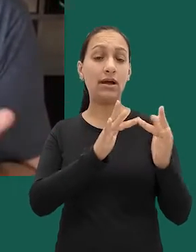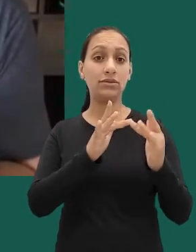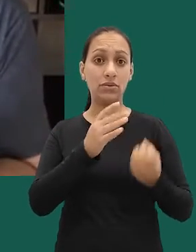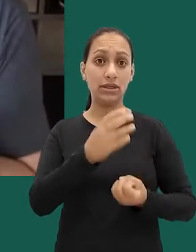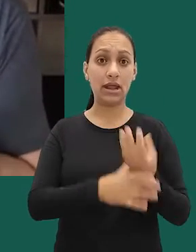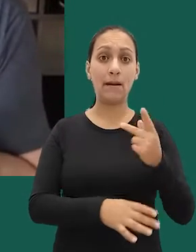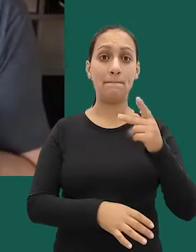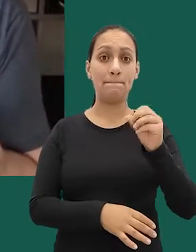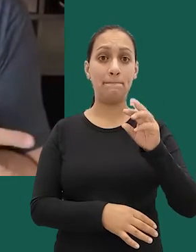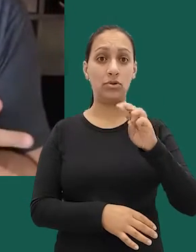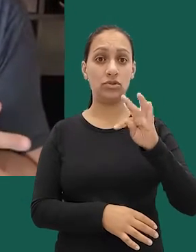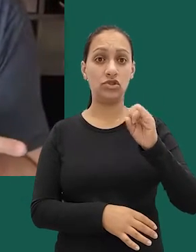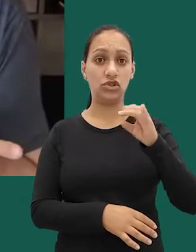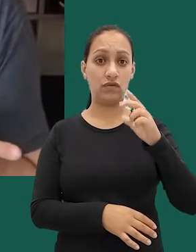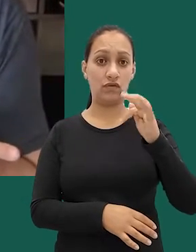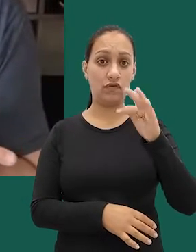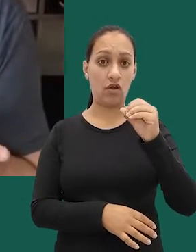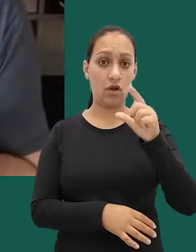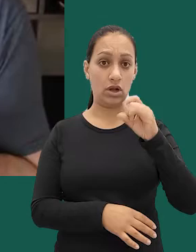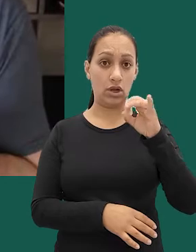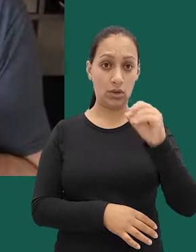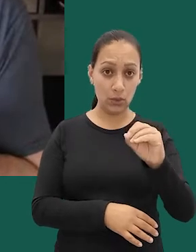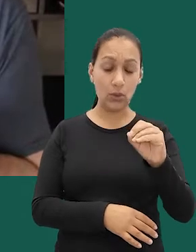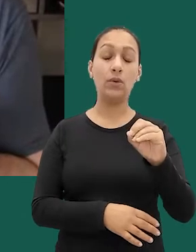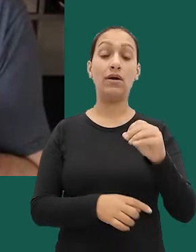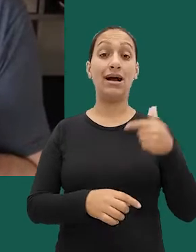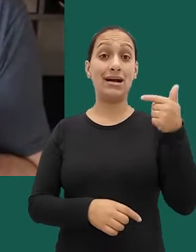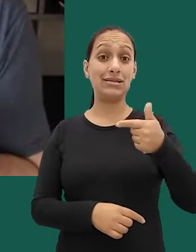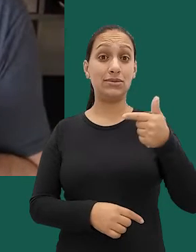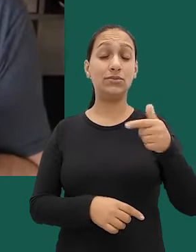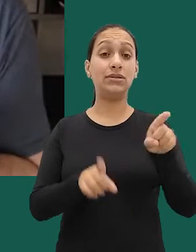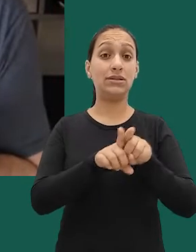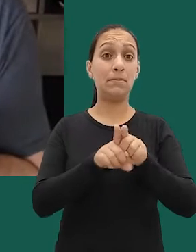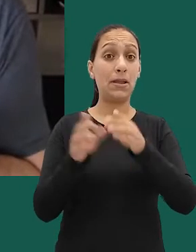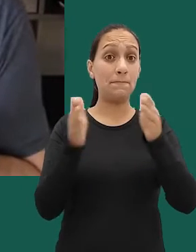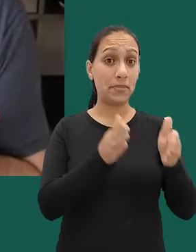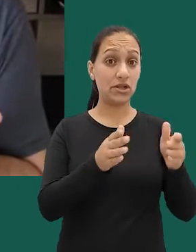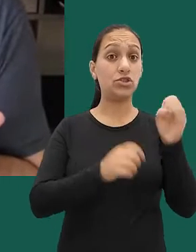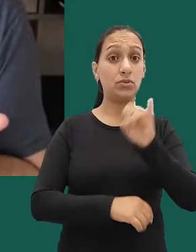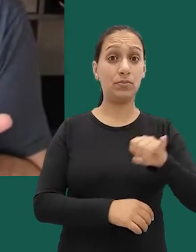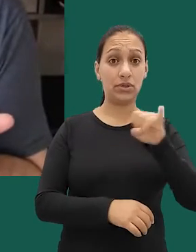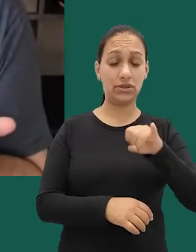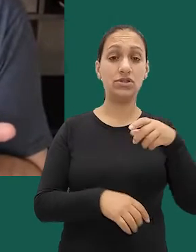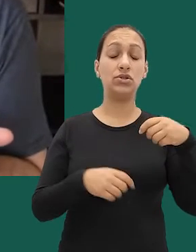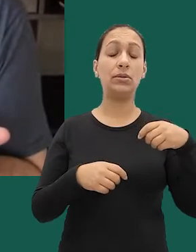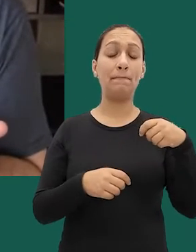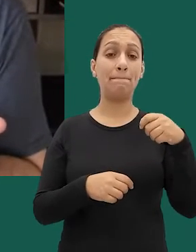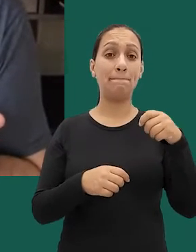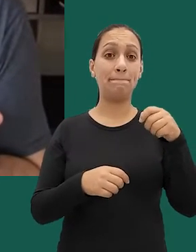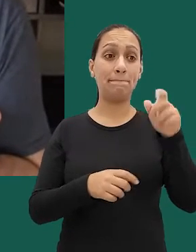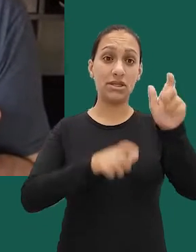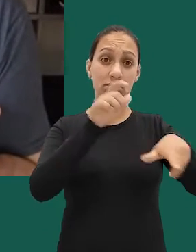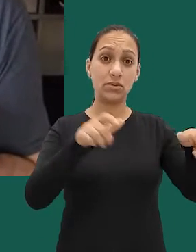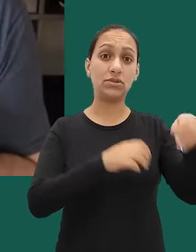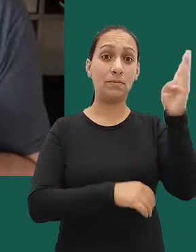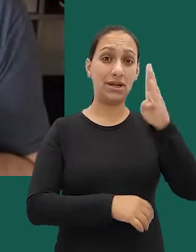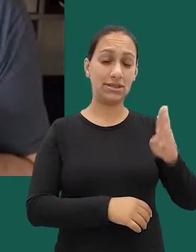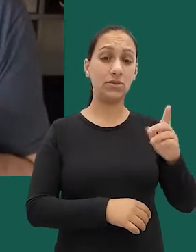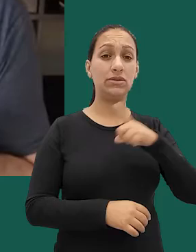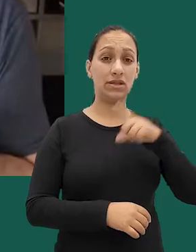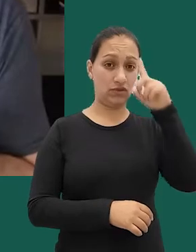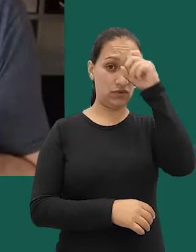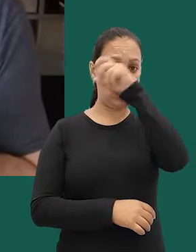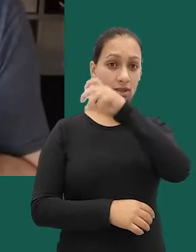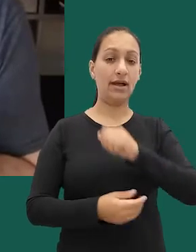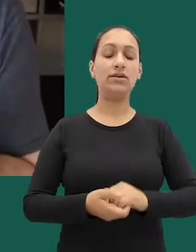portfólio, o que seja. A segunda parte, que é super importante, que os brasileiros têm por dificuldade no começo, é você